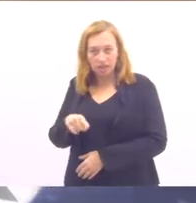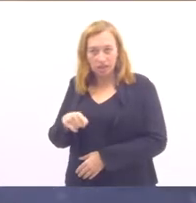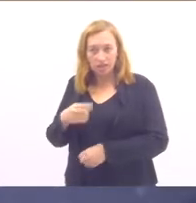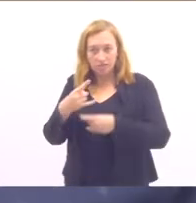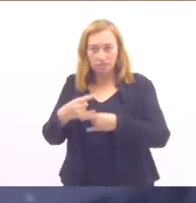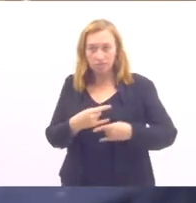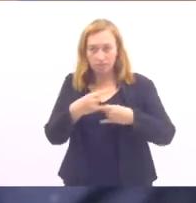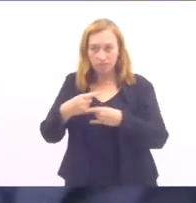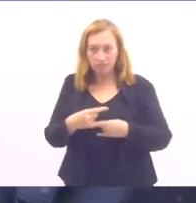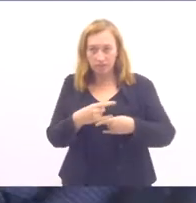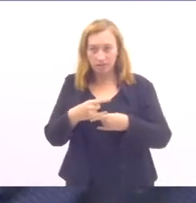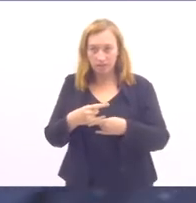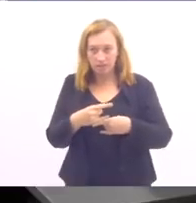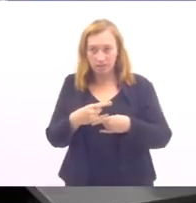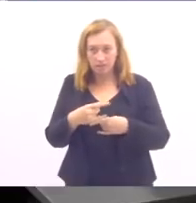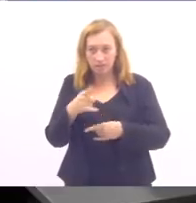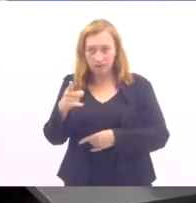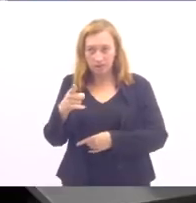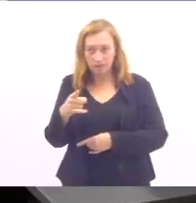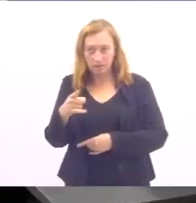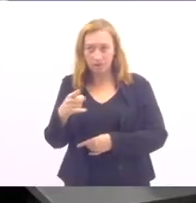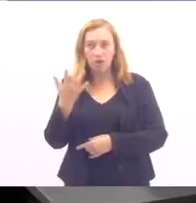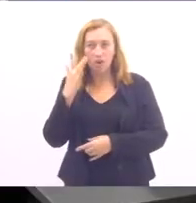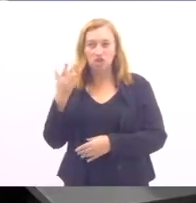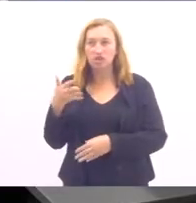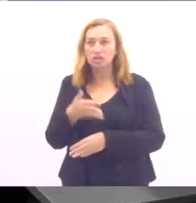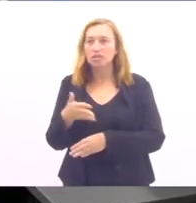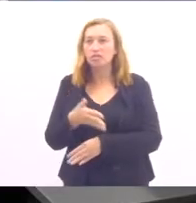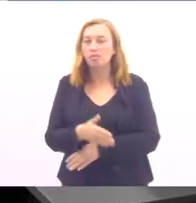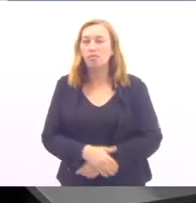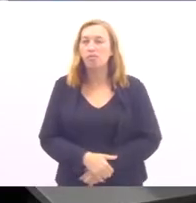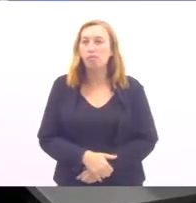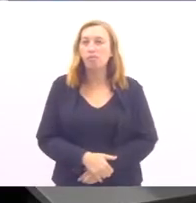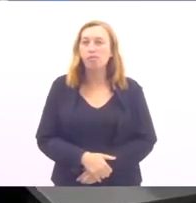Zoom? Deve estar entrando.